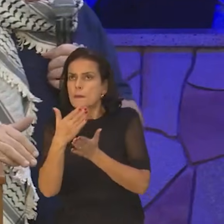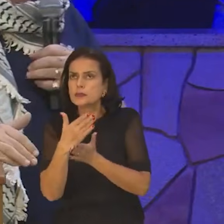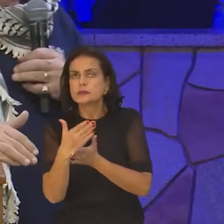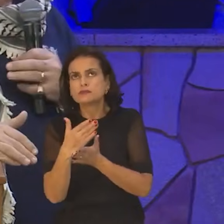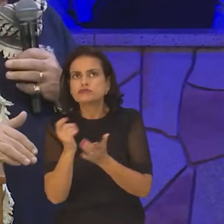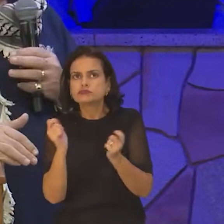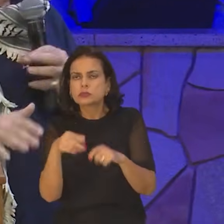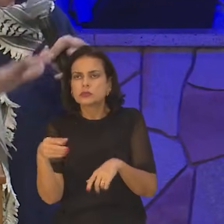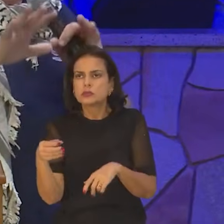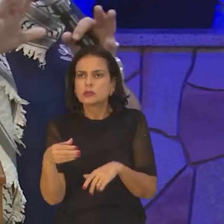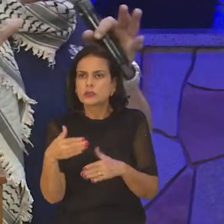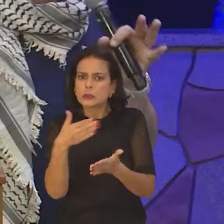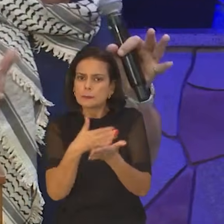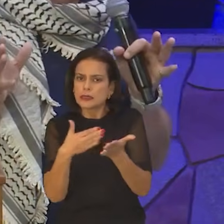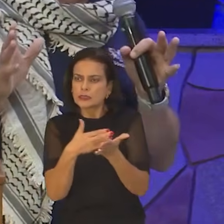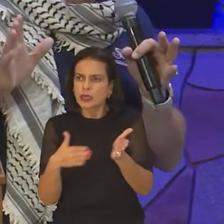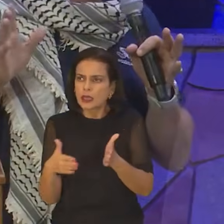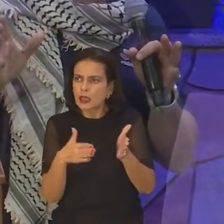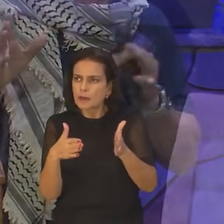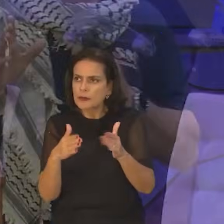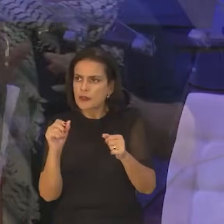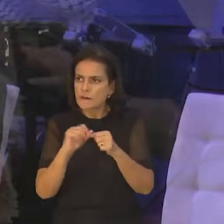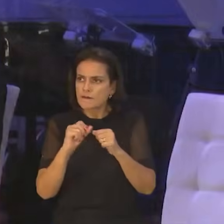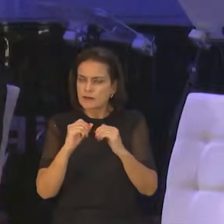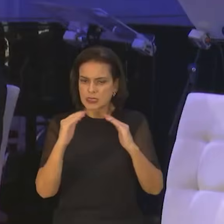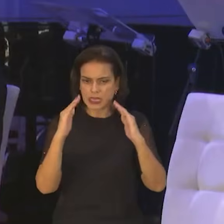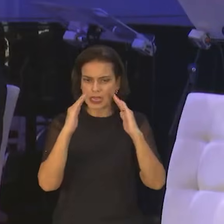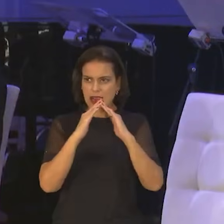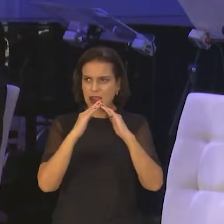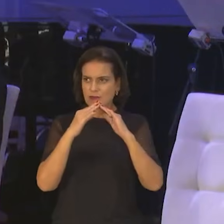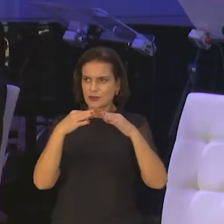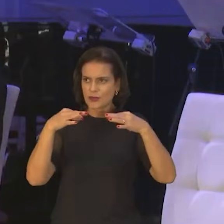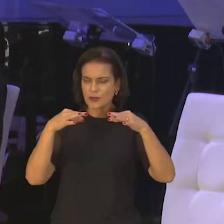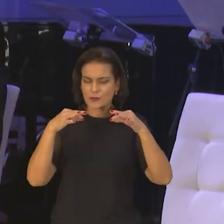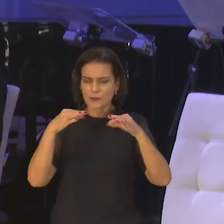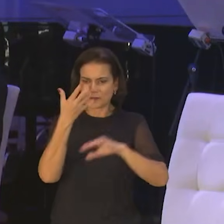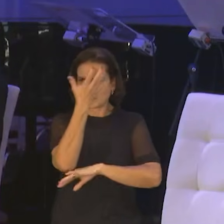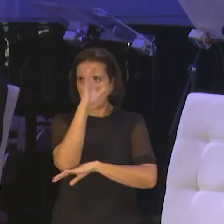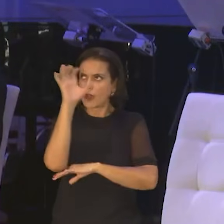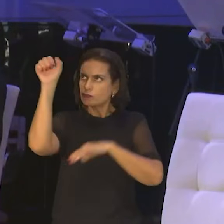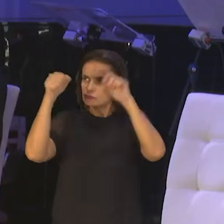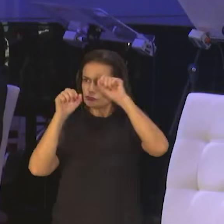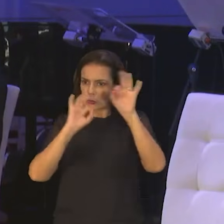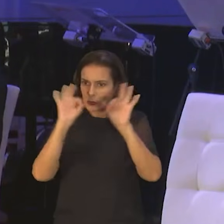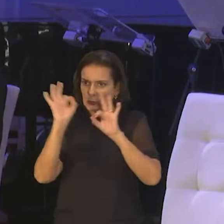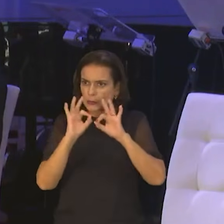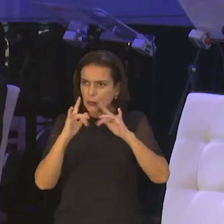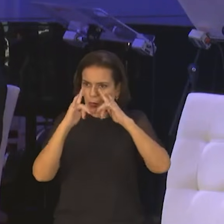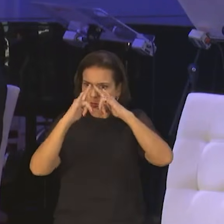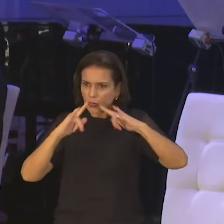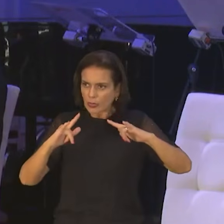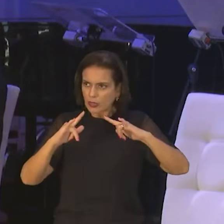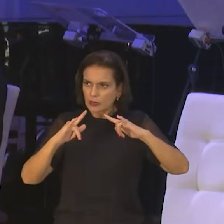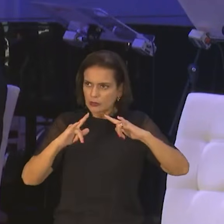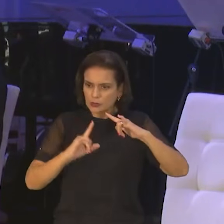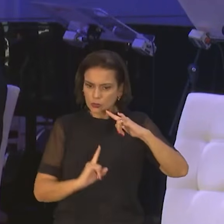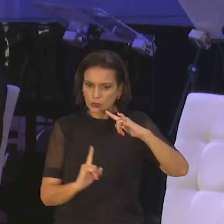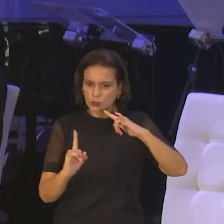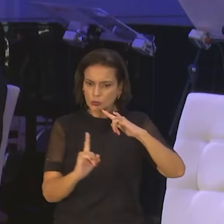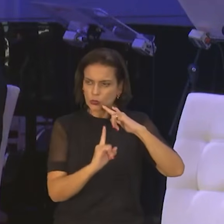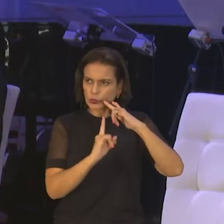do caminho, fez uma casinha de folhas como um bom soldado, e em 10 dias criei uma quadrilha.